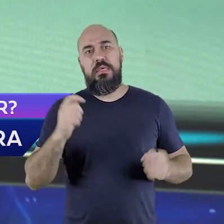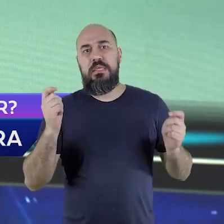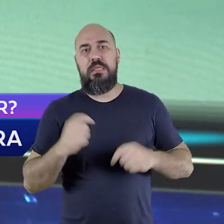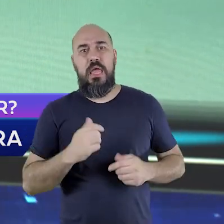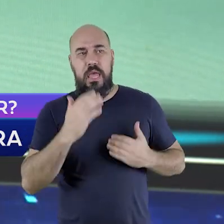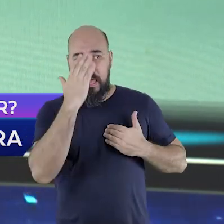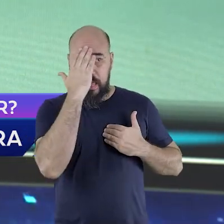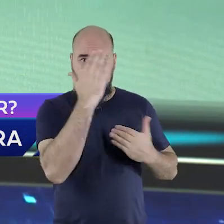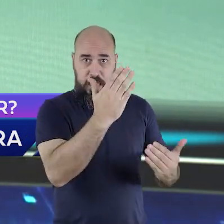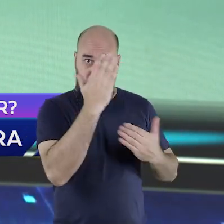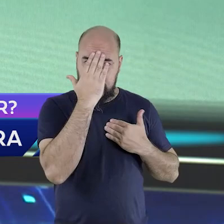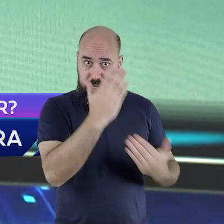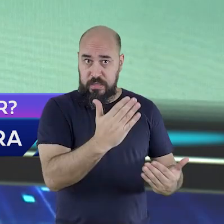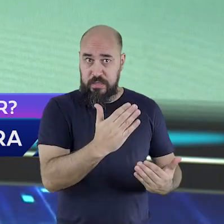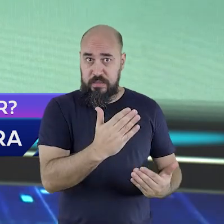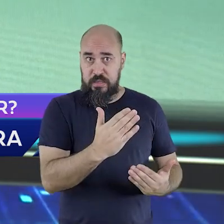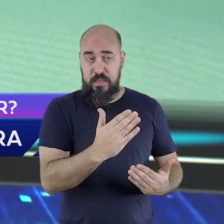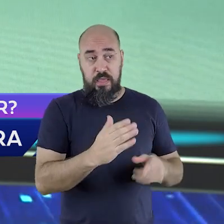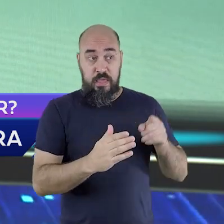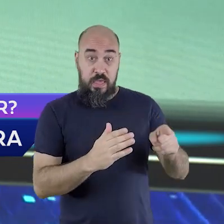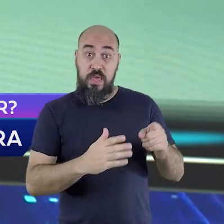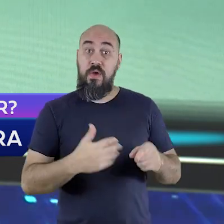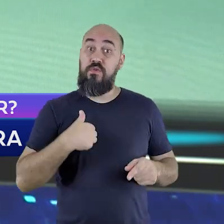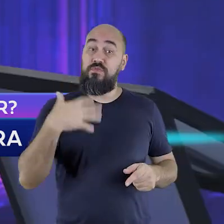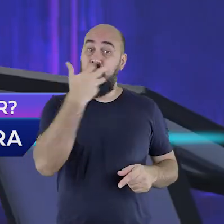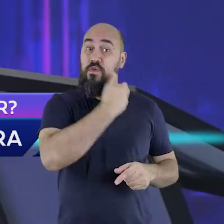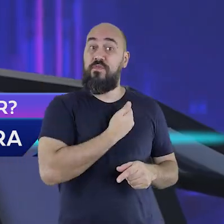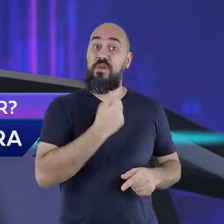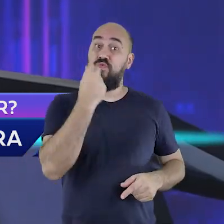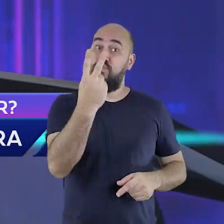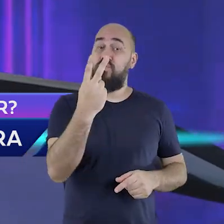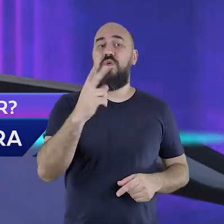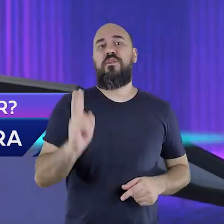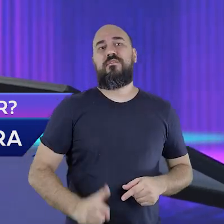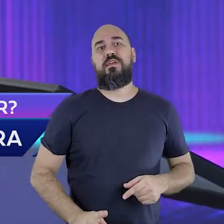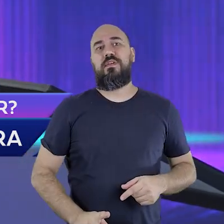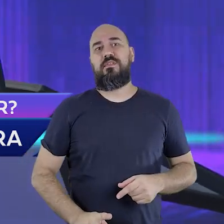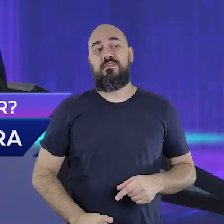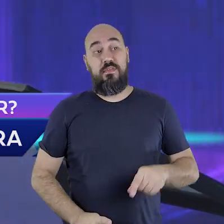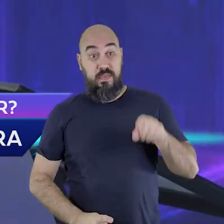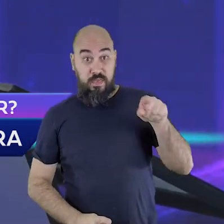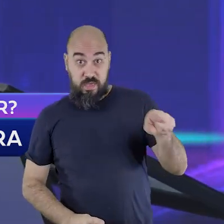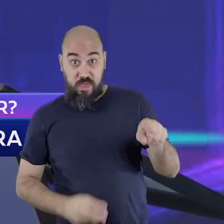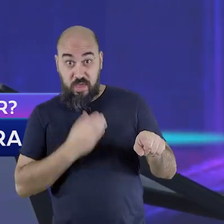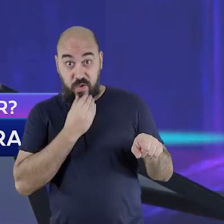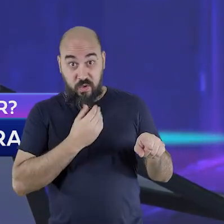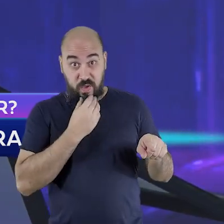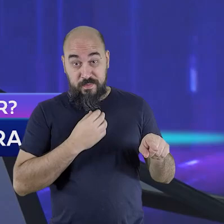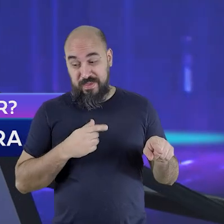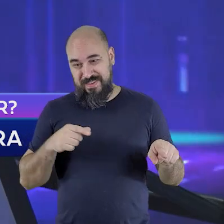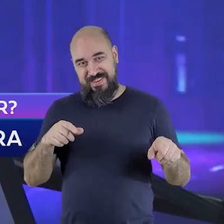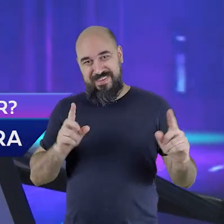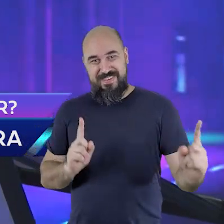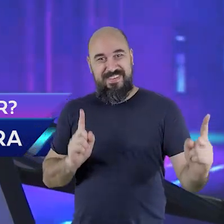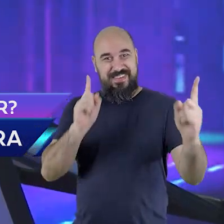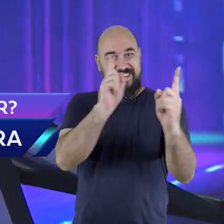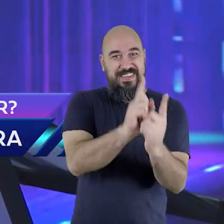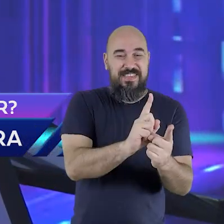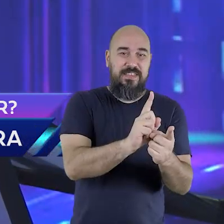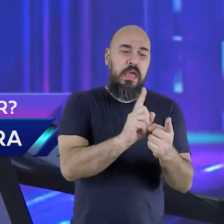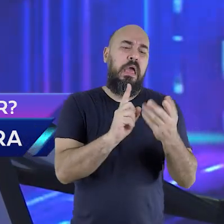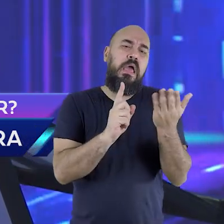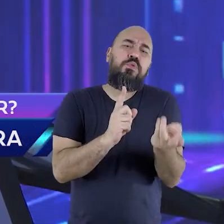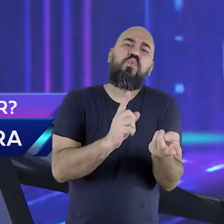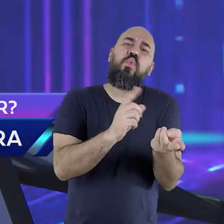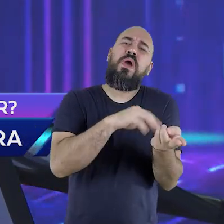haver lhe salvado 2 vezes." O Dr. Alexandre Fleming foi o mesmo que salvou da piscina